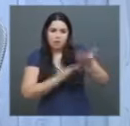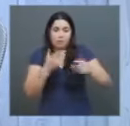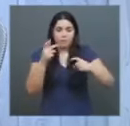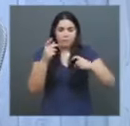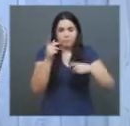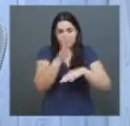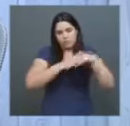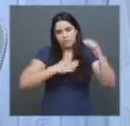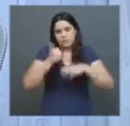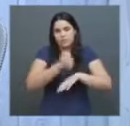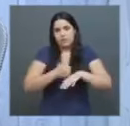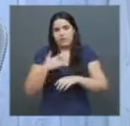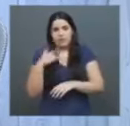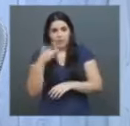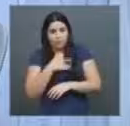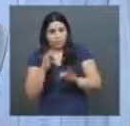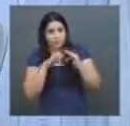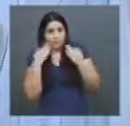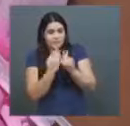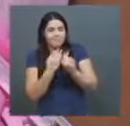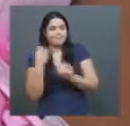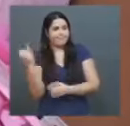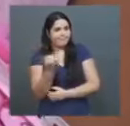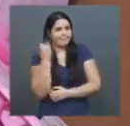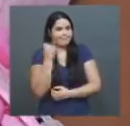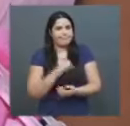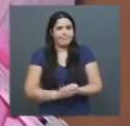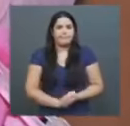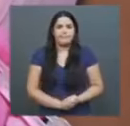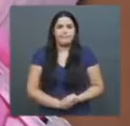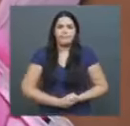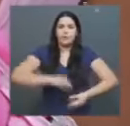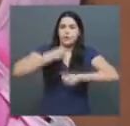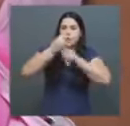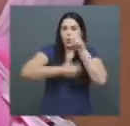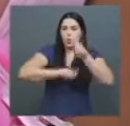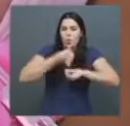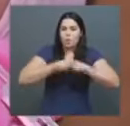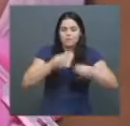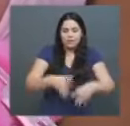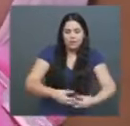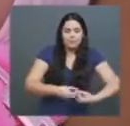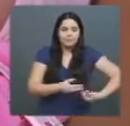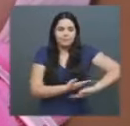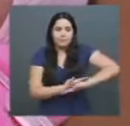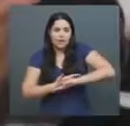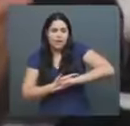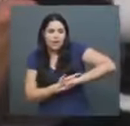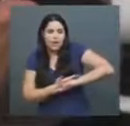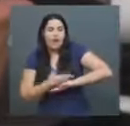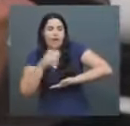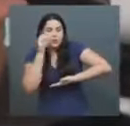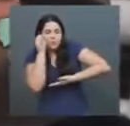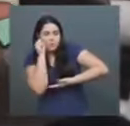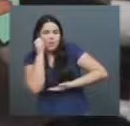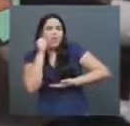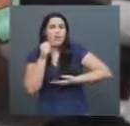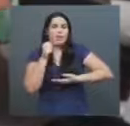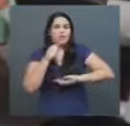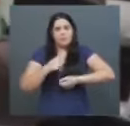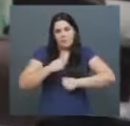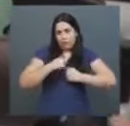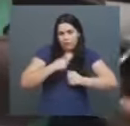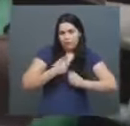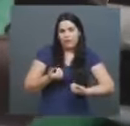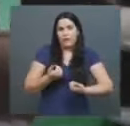é fundamental nesse momento. A maneira de pegar no colo, os primeiros cochilos, banhos e até a